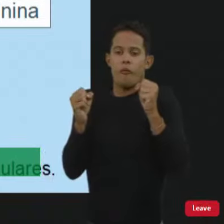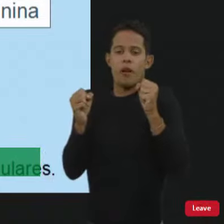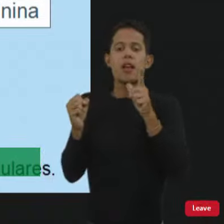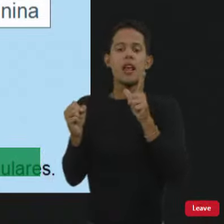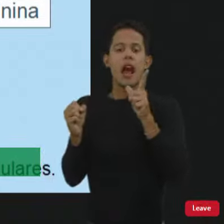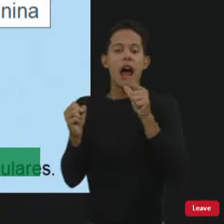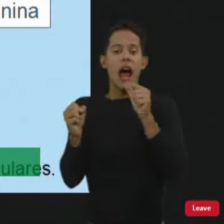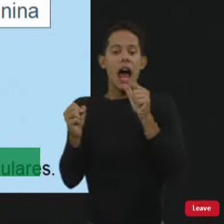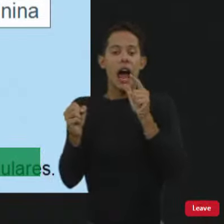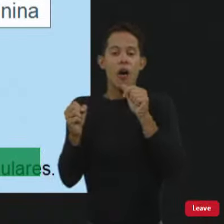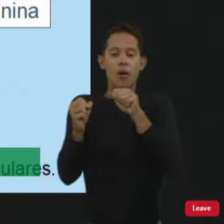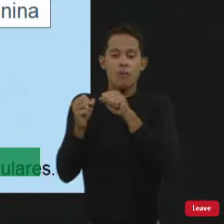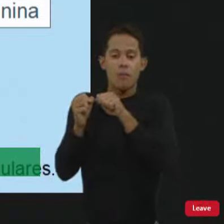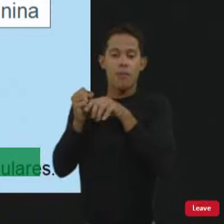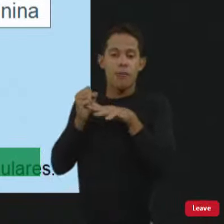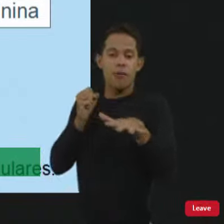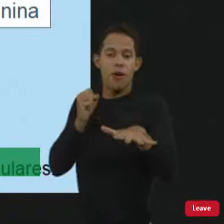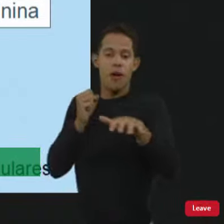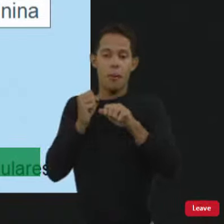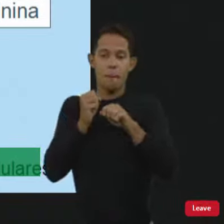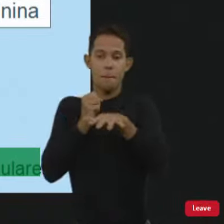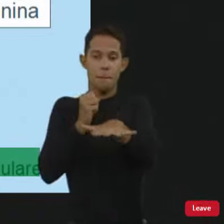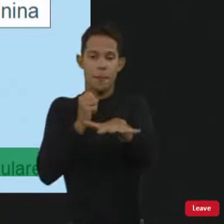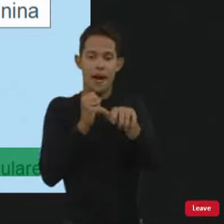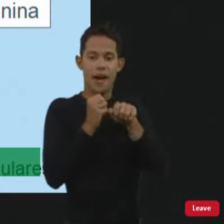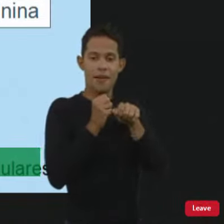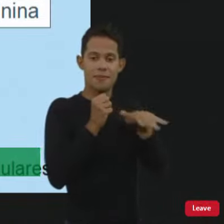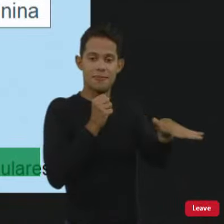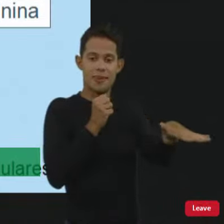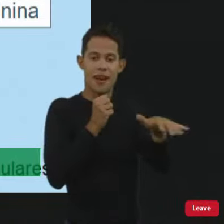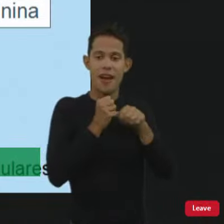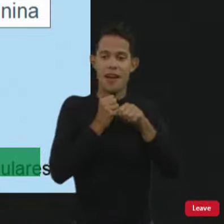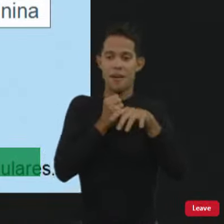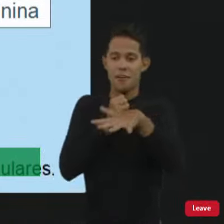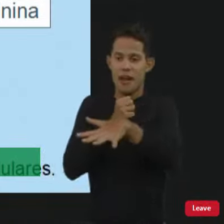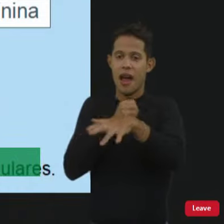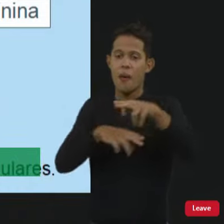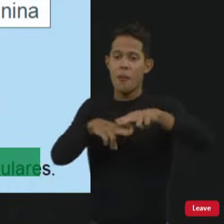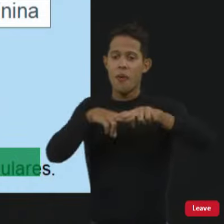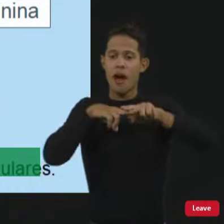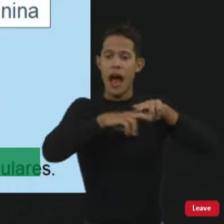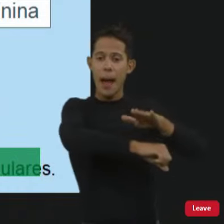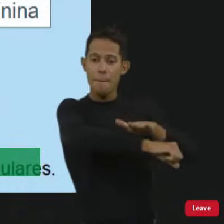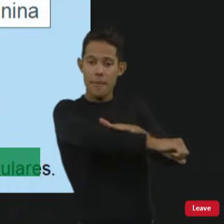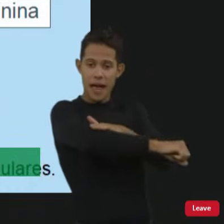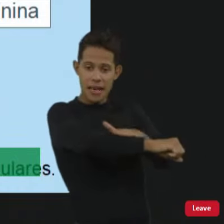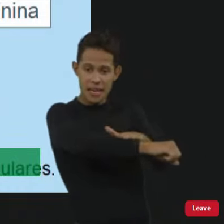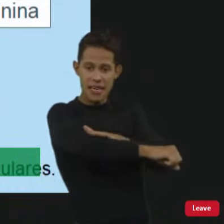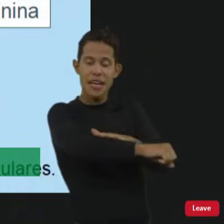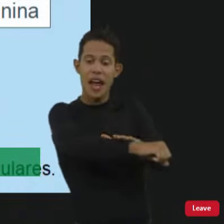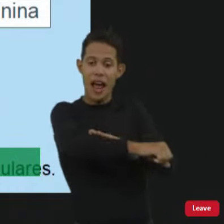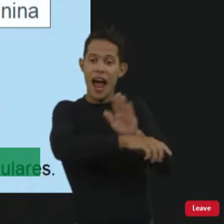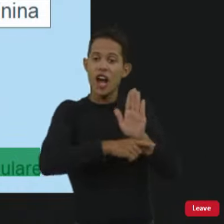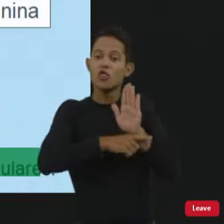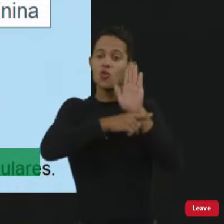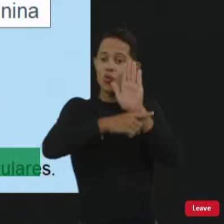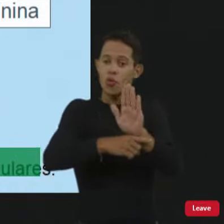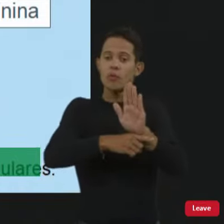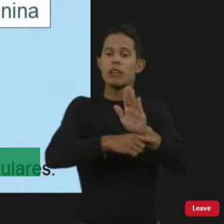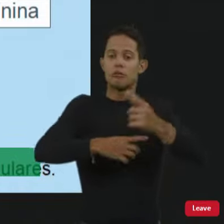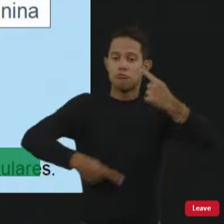fora do vaso. Isso faz com que a nossa pele seja nutrida, seja oxigenada, né? Então, isso é